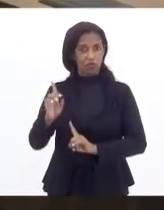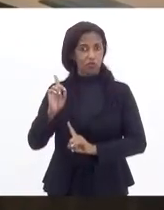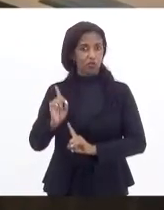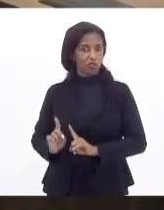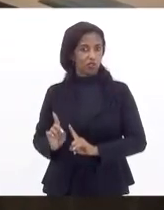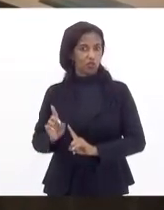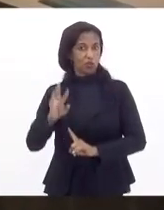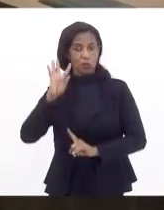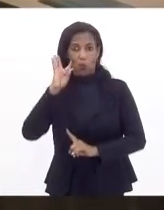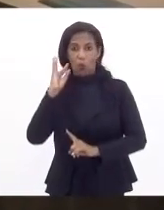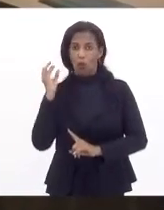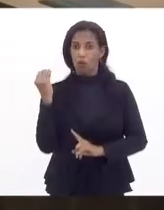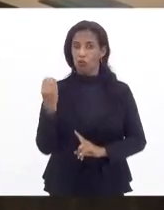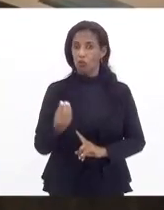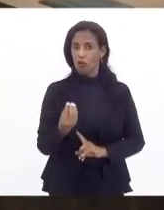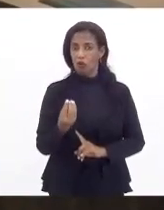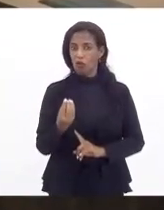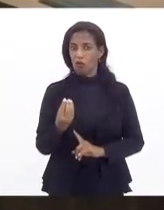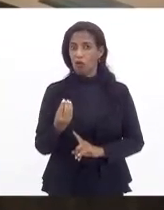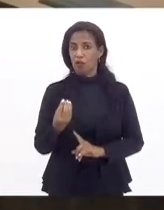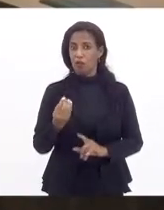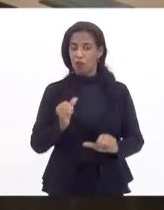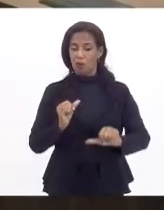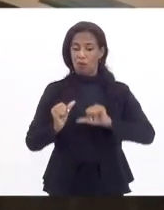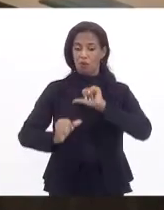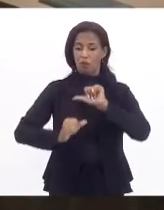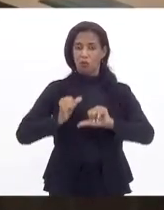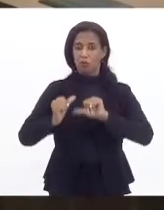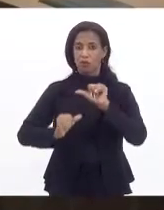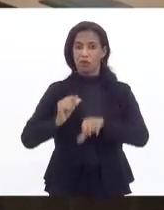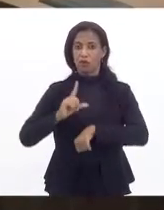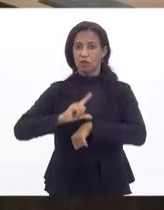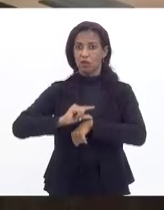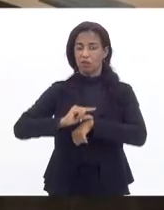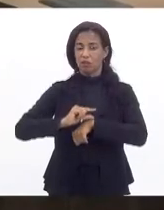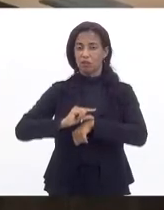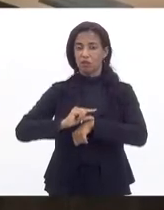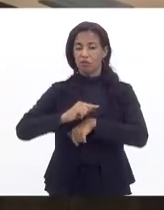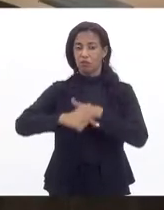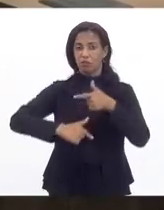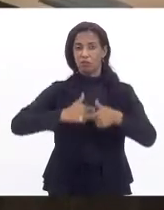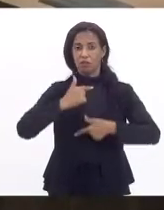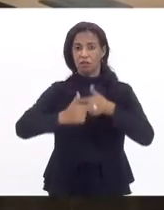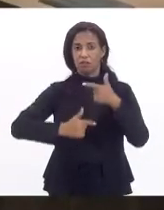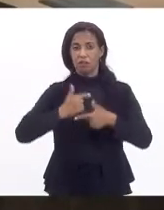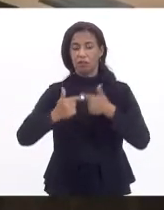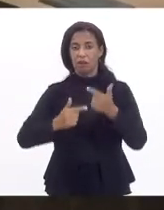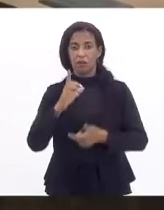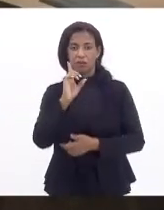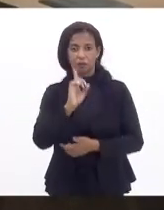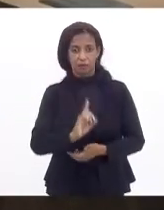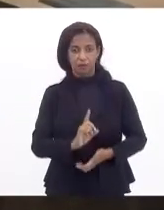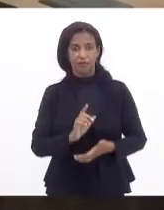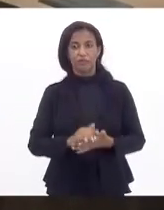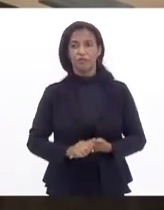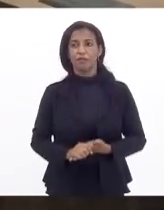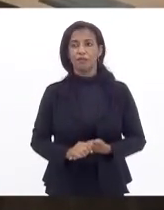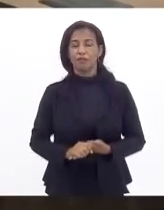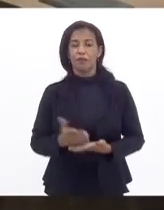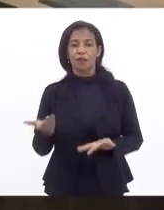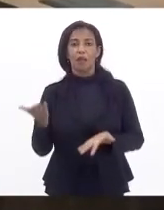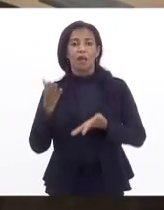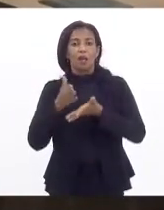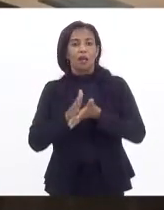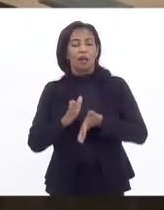não resolve a questão de uma distorção que se dá do aumento da carga de trabalho desses diretores que